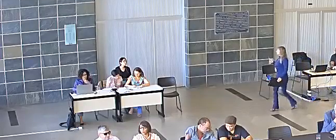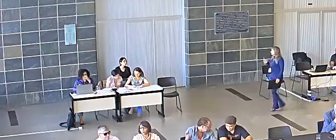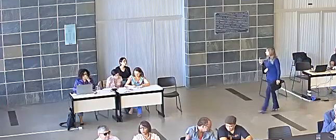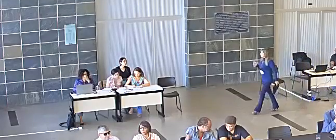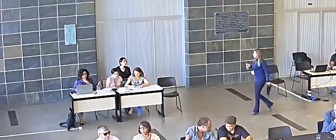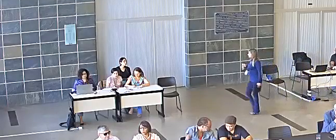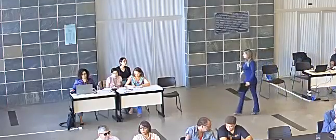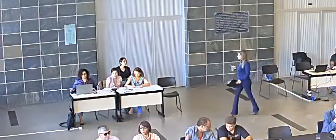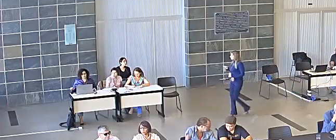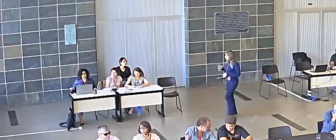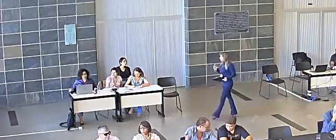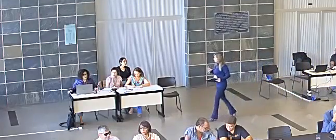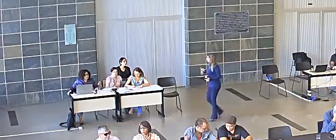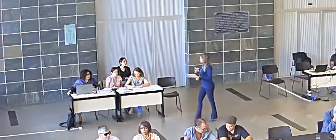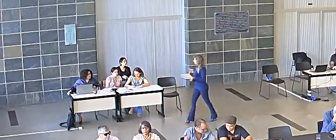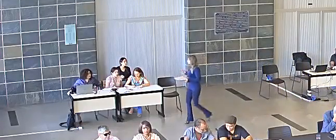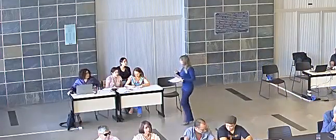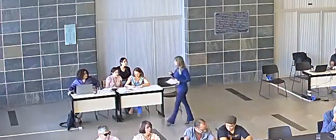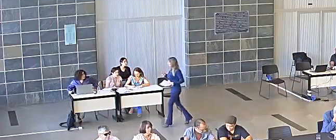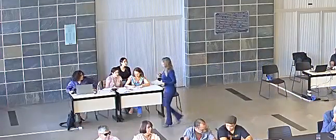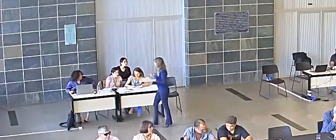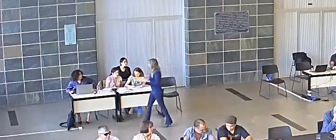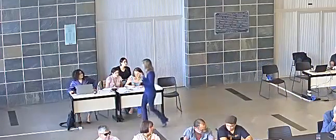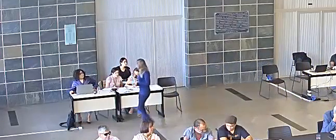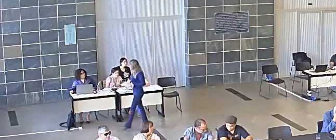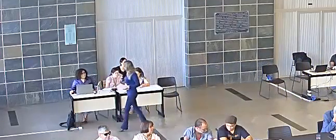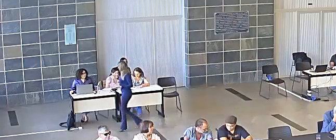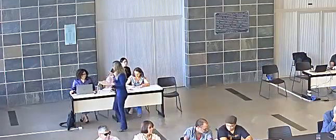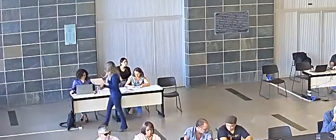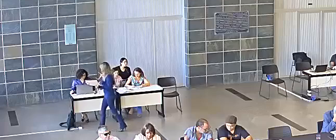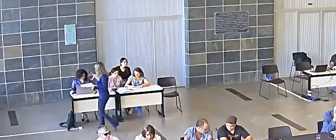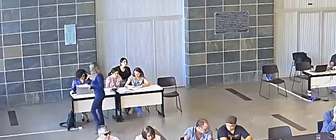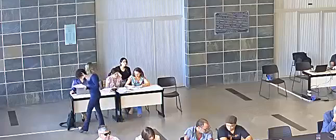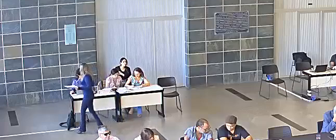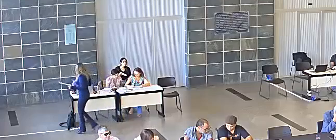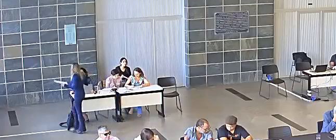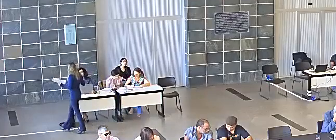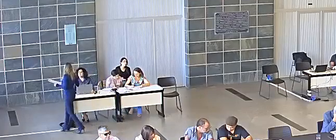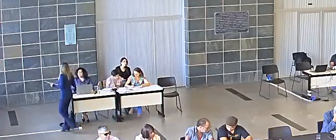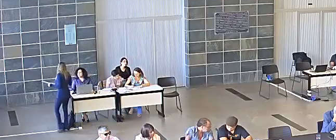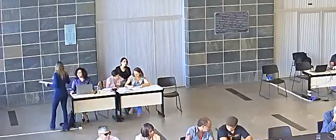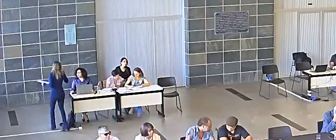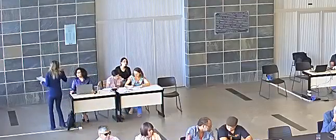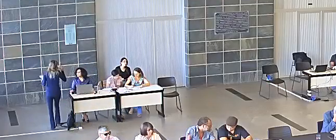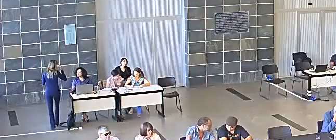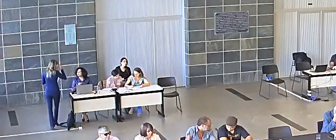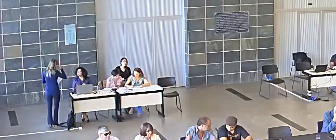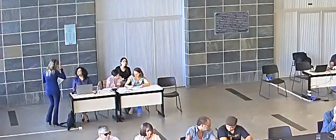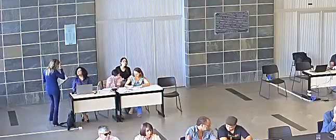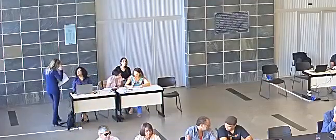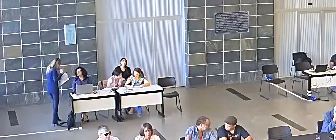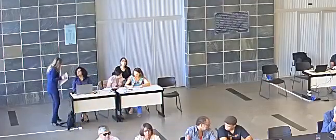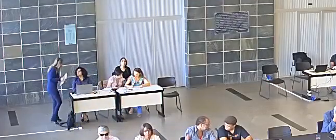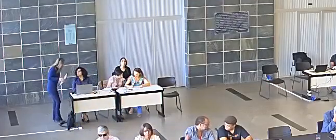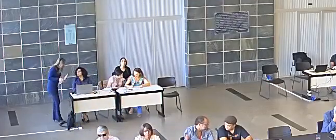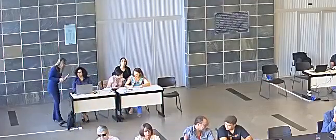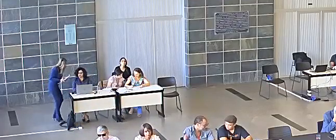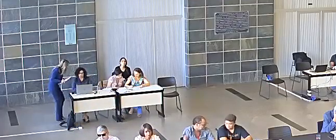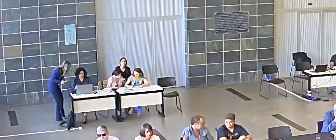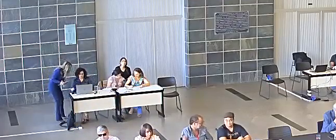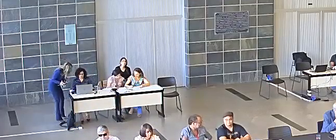fora da Zona da Mata mineira trazendo aqui para Nossa Assembleia Legislativa